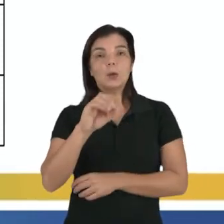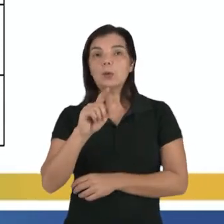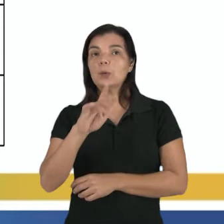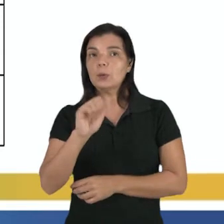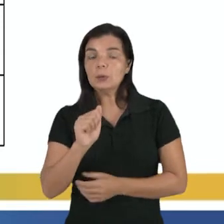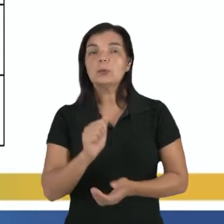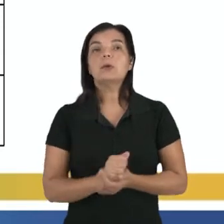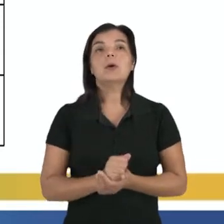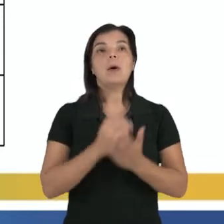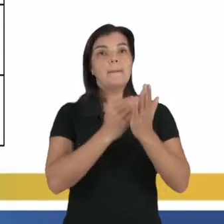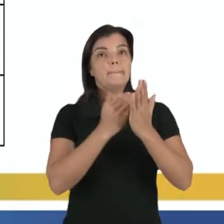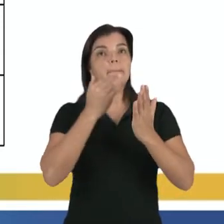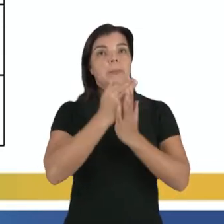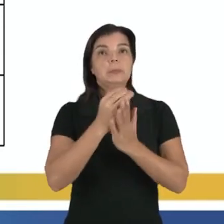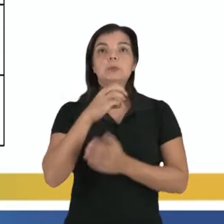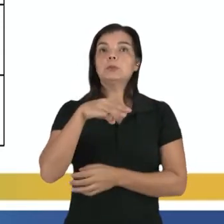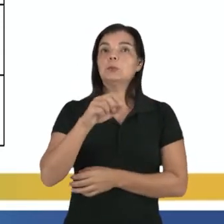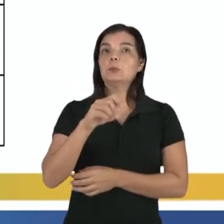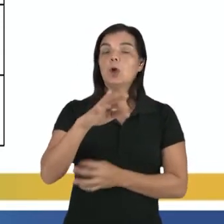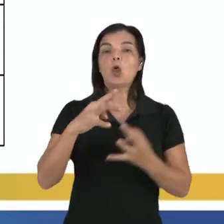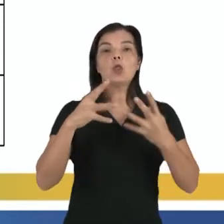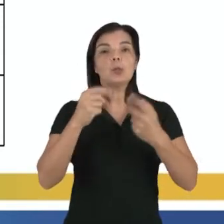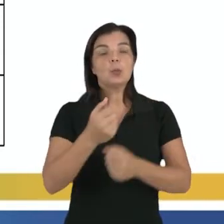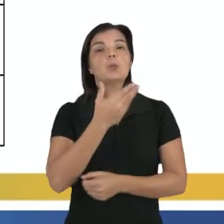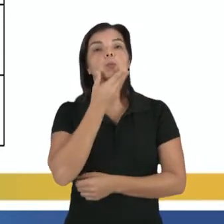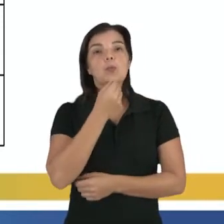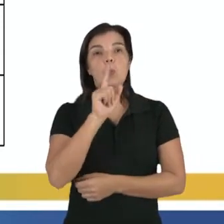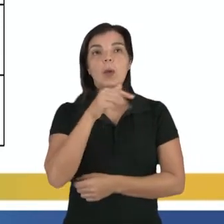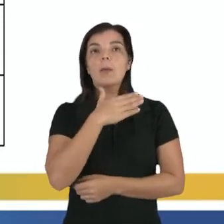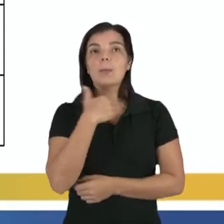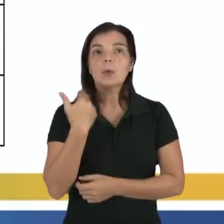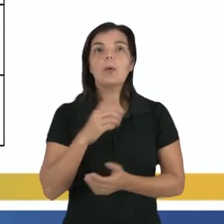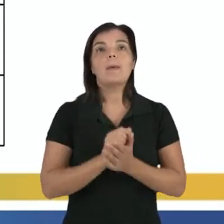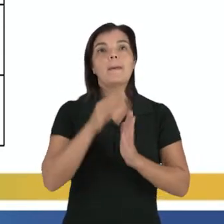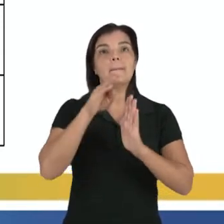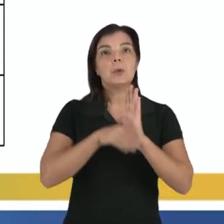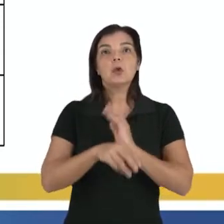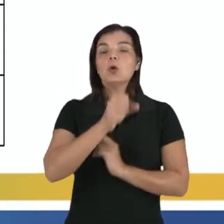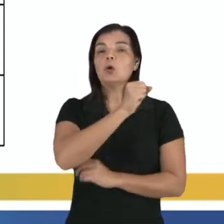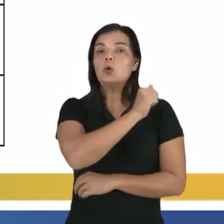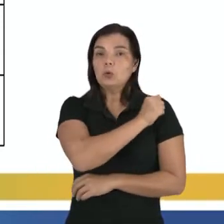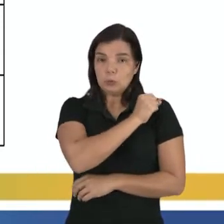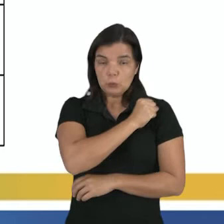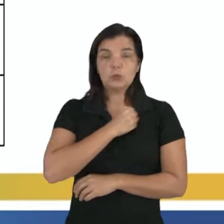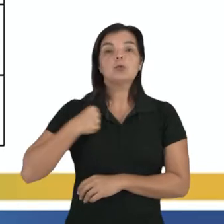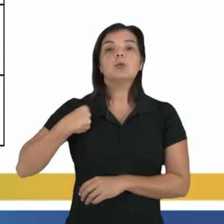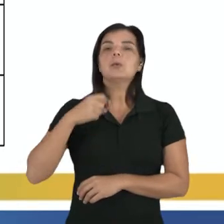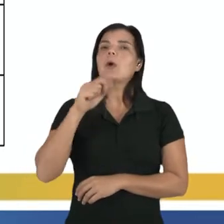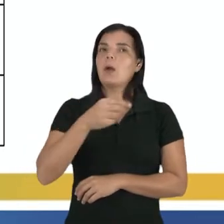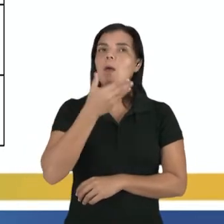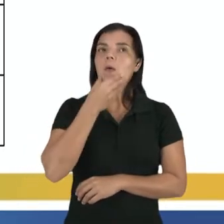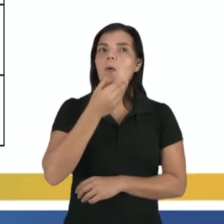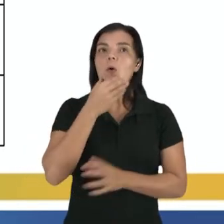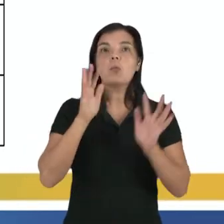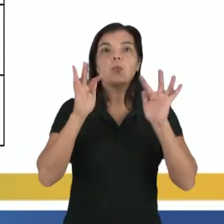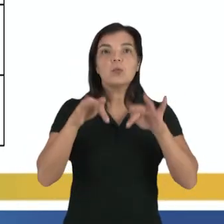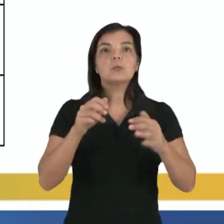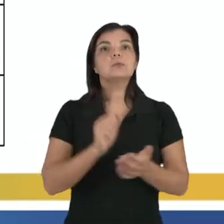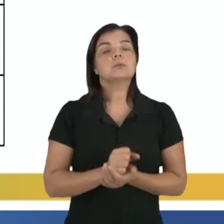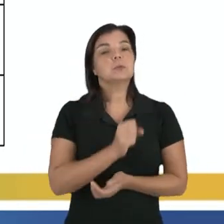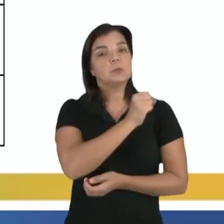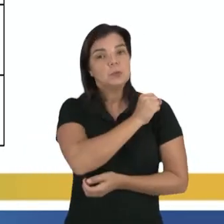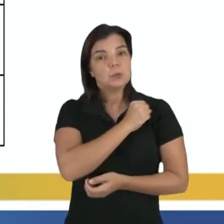aristotélica. Premissa maior, todo homem é mortal. Premissa menor, Sócrates é homem. Conclusão,